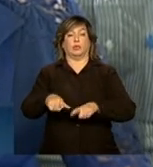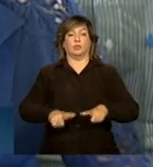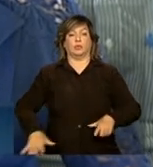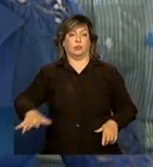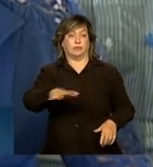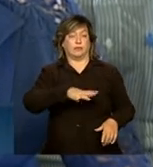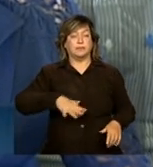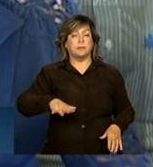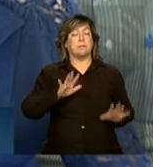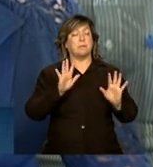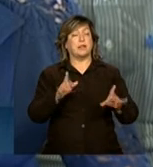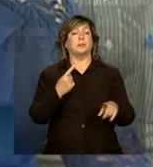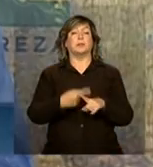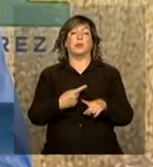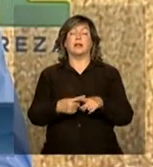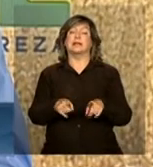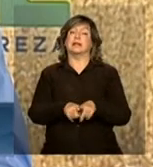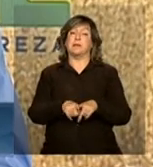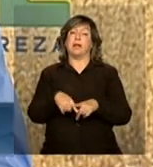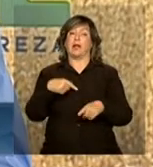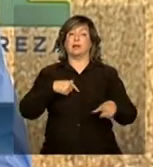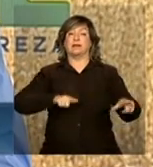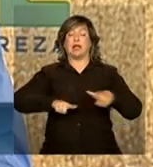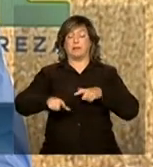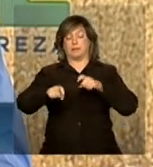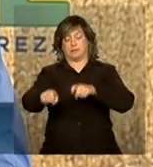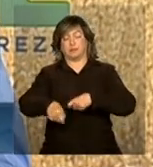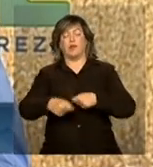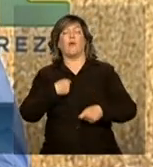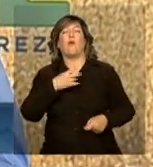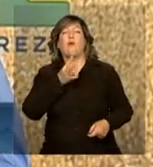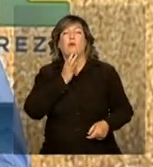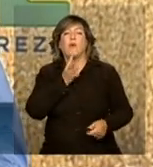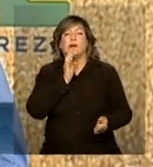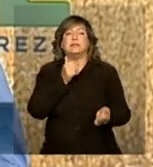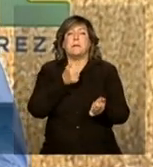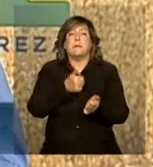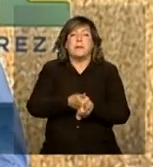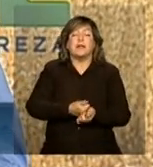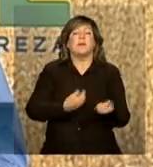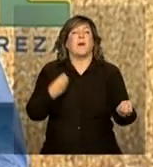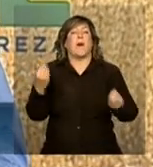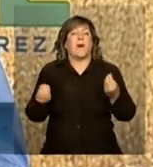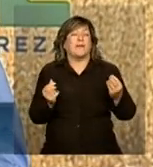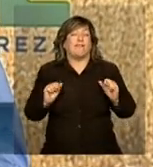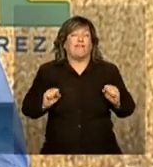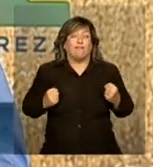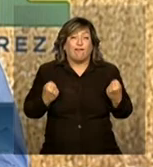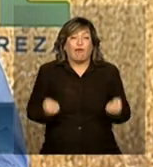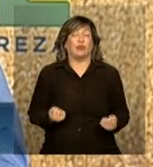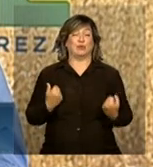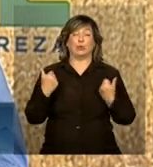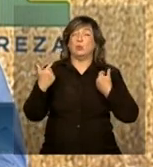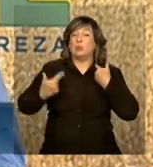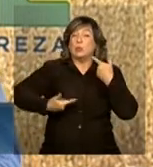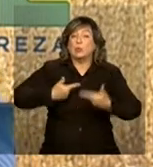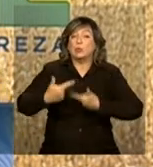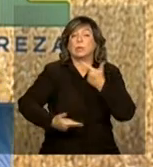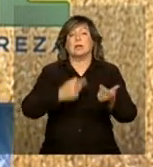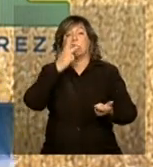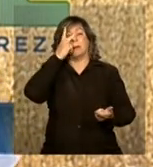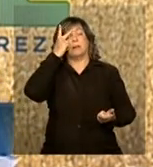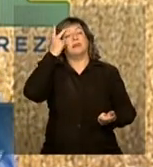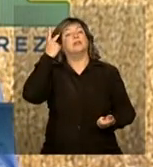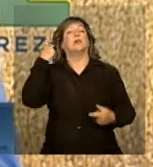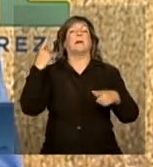Mas também porque sou um produtor rural e conheço de perto o esforço, a luta e a persistência das pessoas